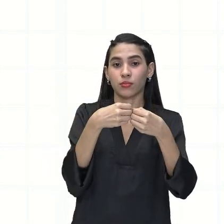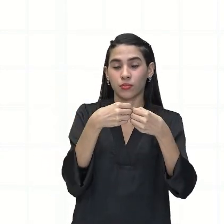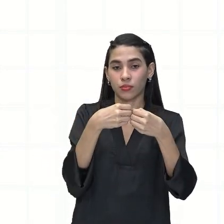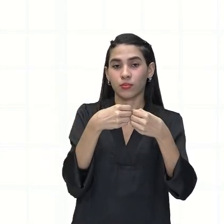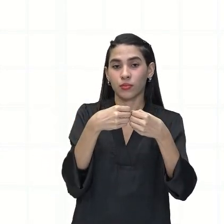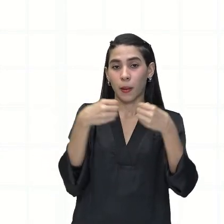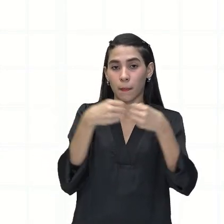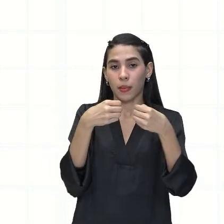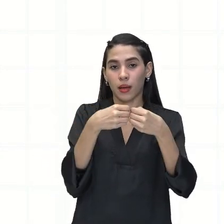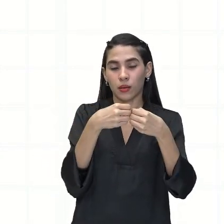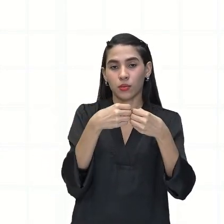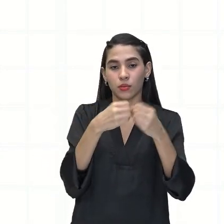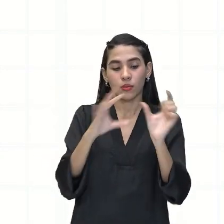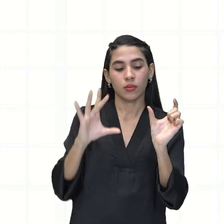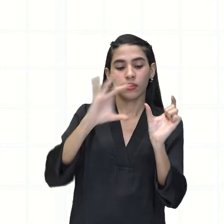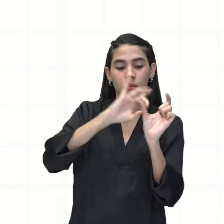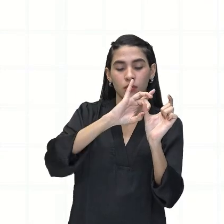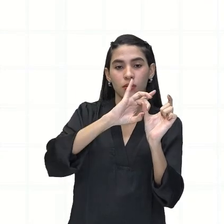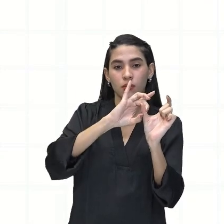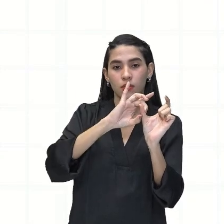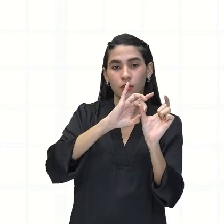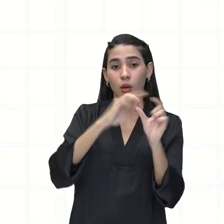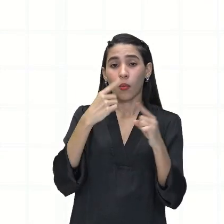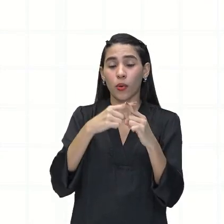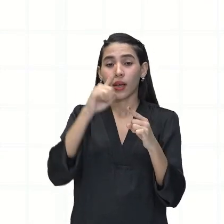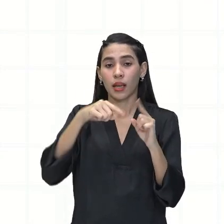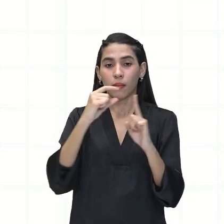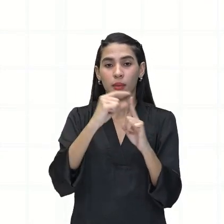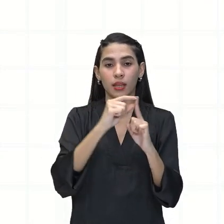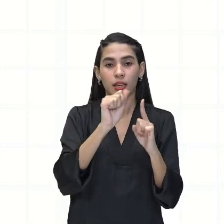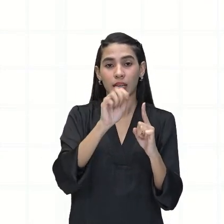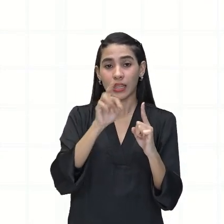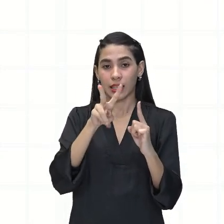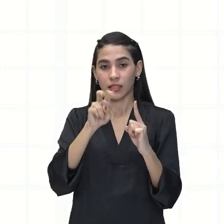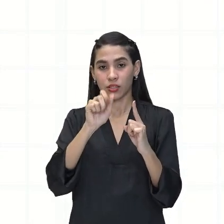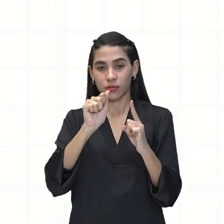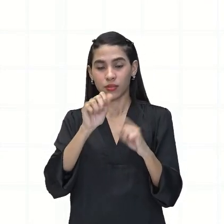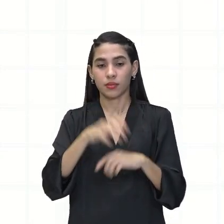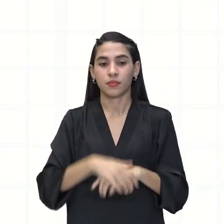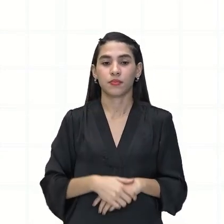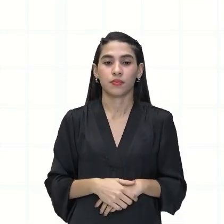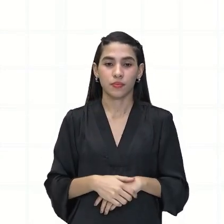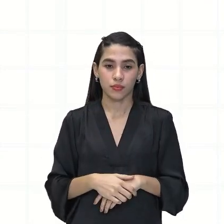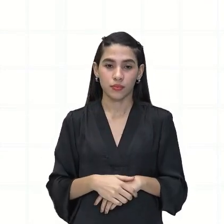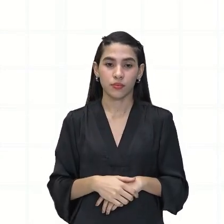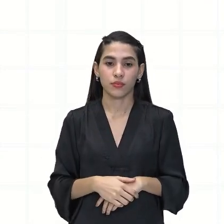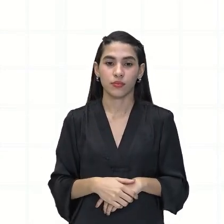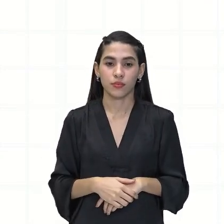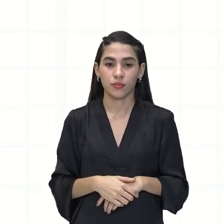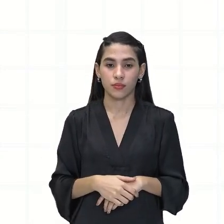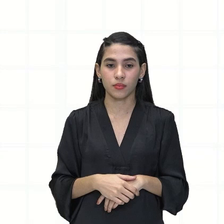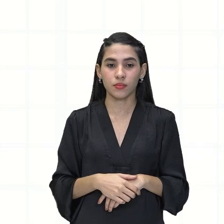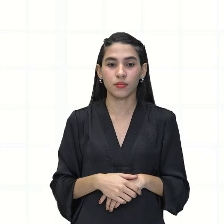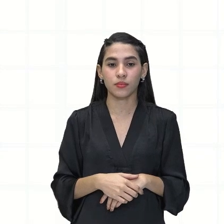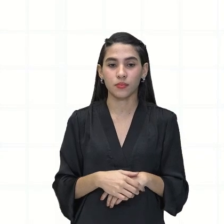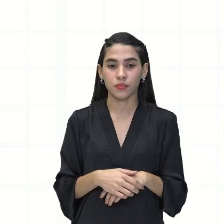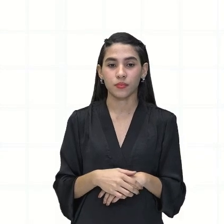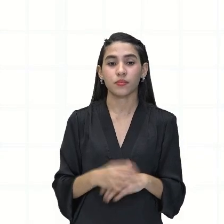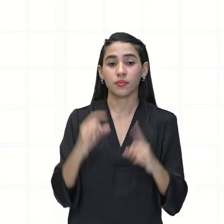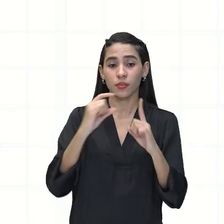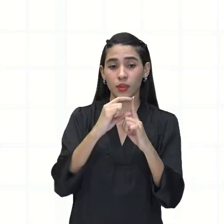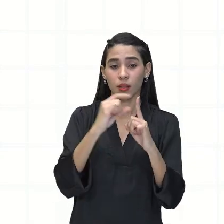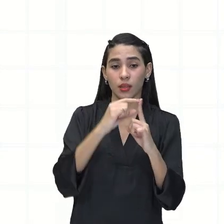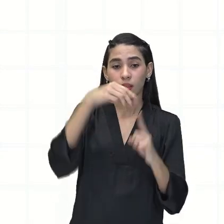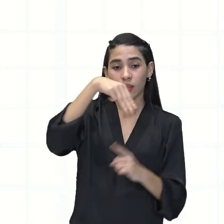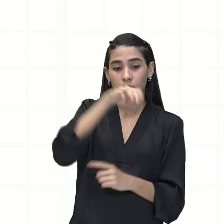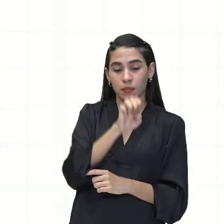dessa minha conjunção, porque ela é uma palavra atrativa, é um termo atrativo. Consequentemente, o meu pronome